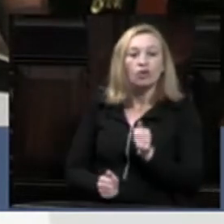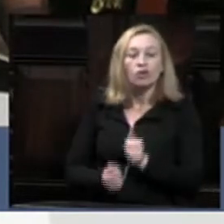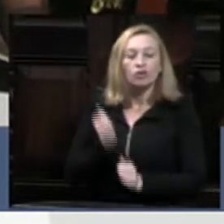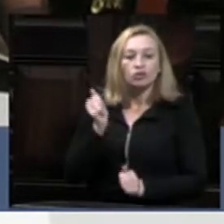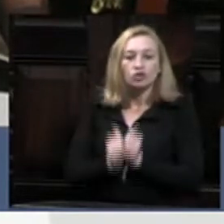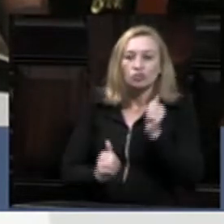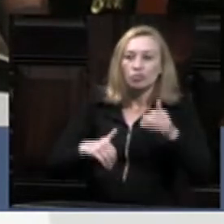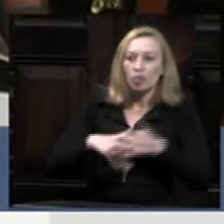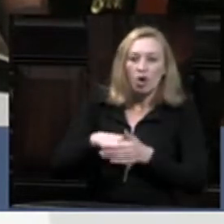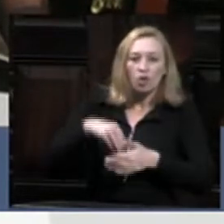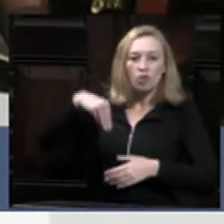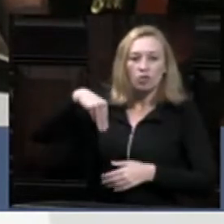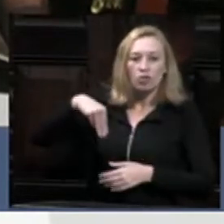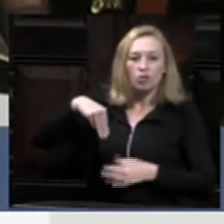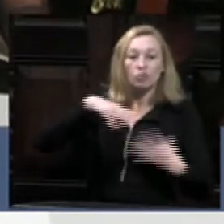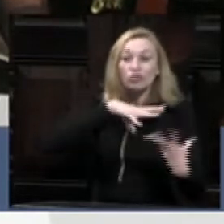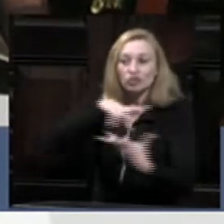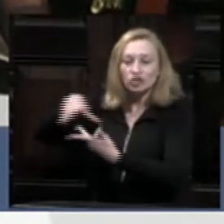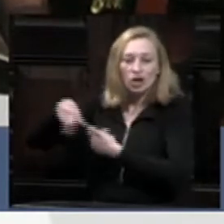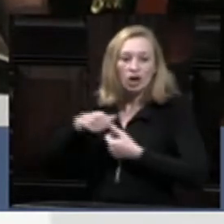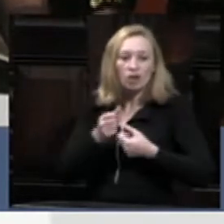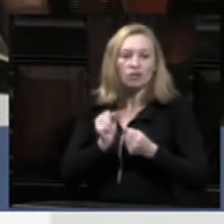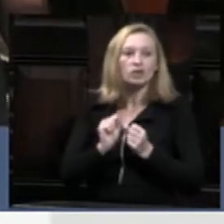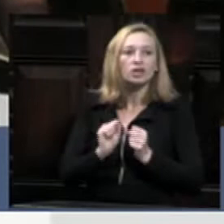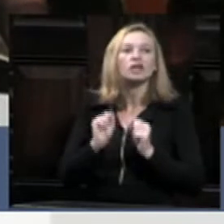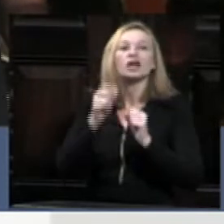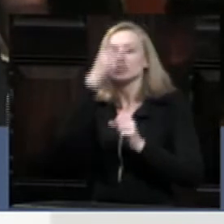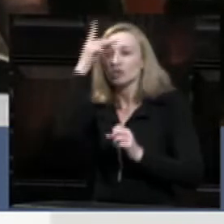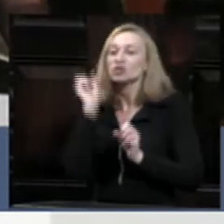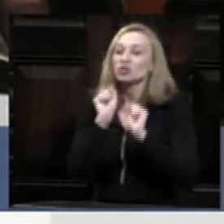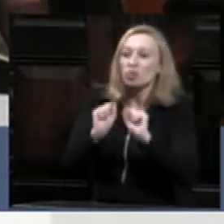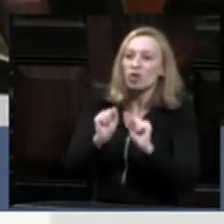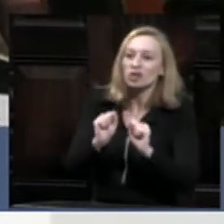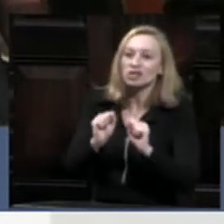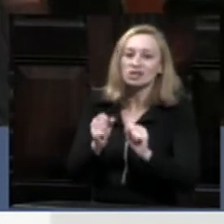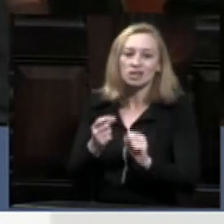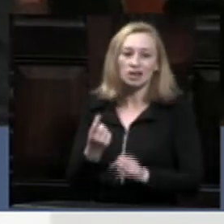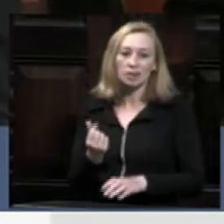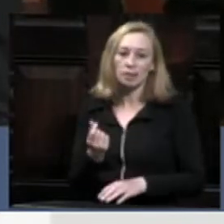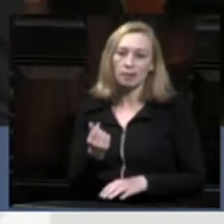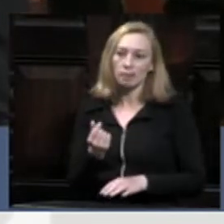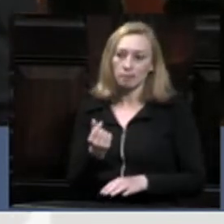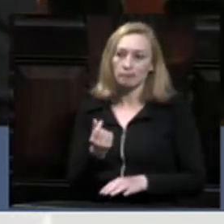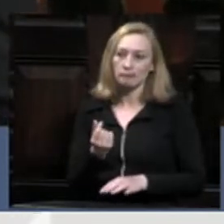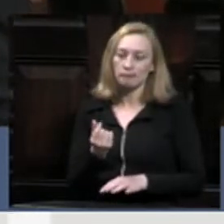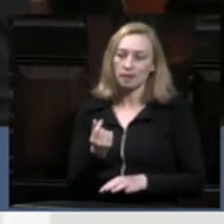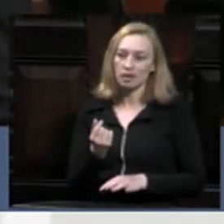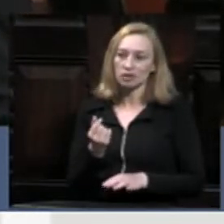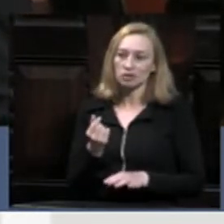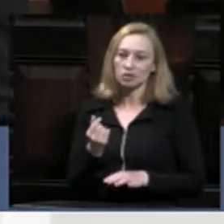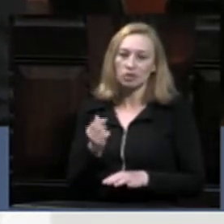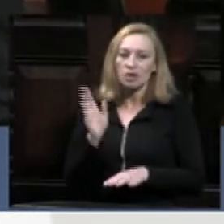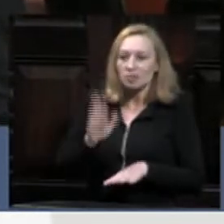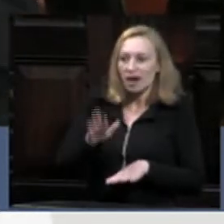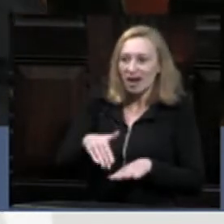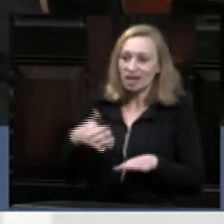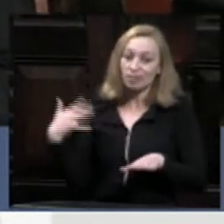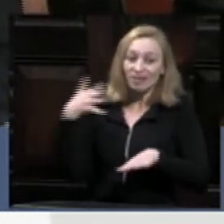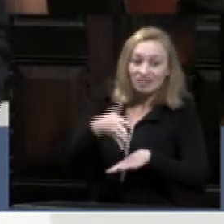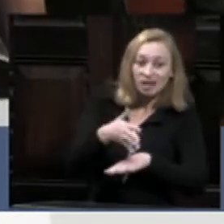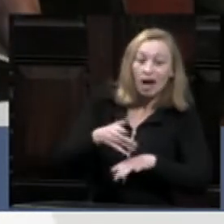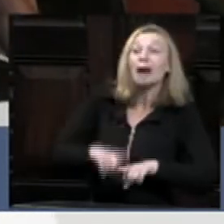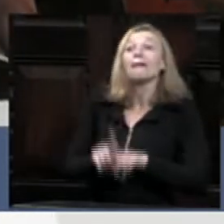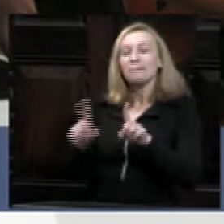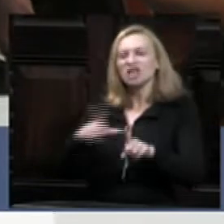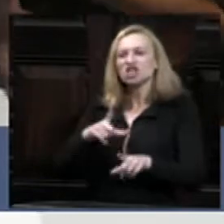possam, pagando um pouco mais barato, ter acesso a assistir os jogos de futebol. Mas existe um